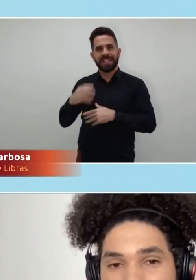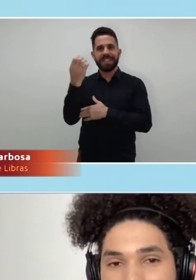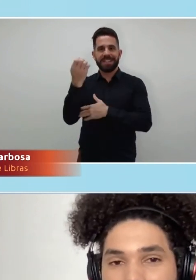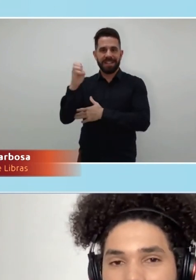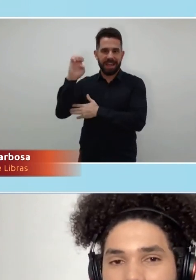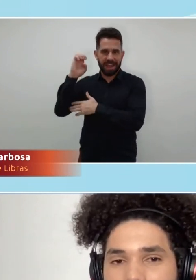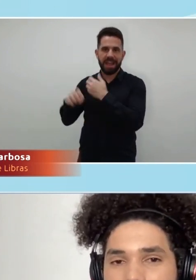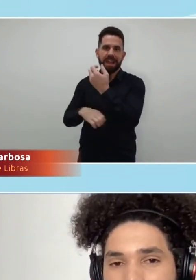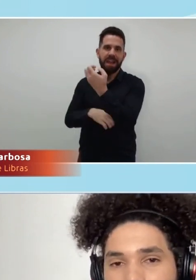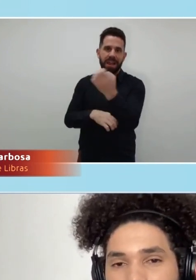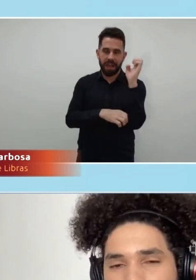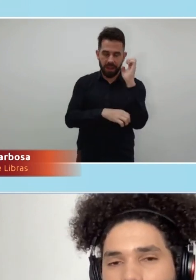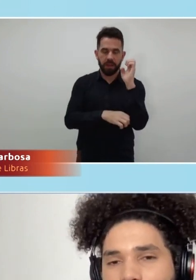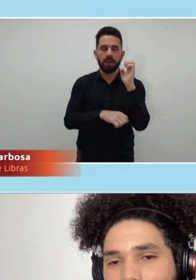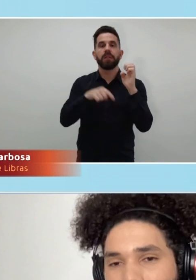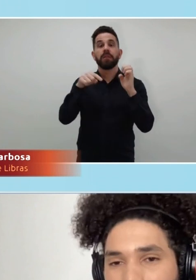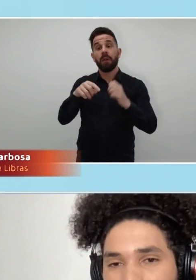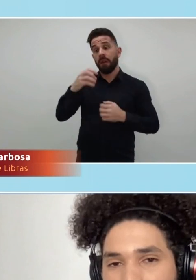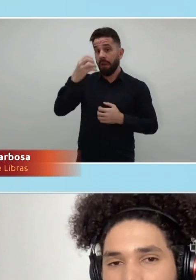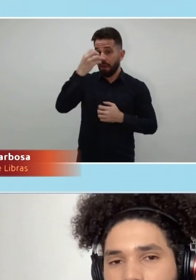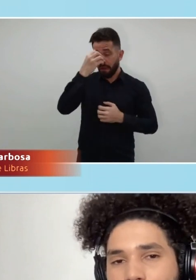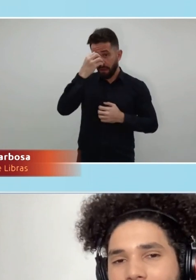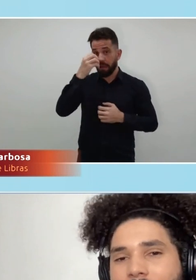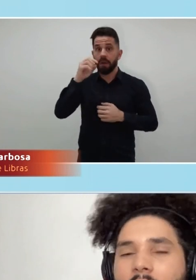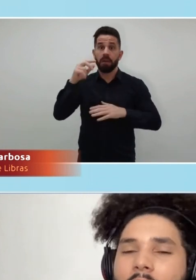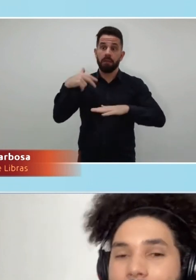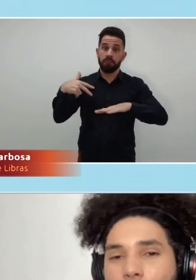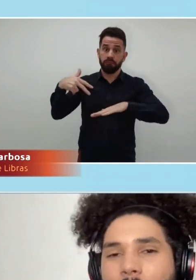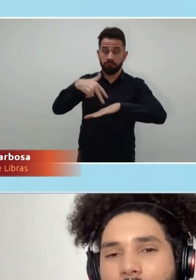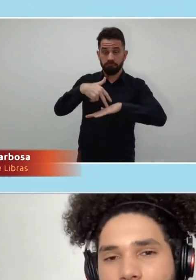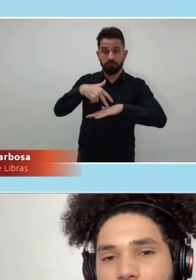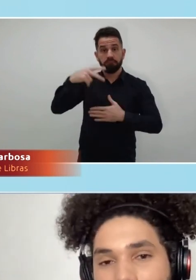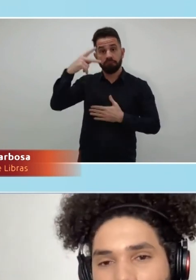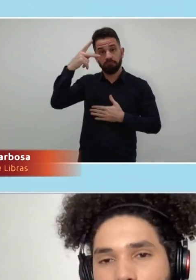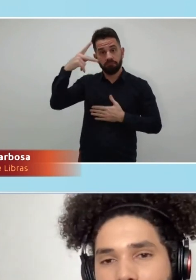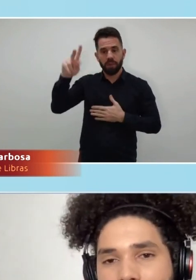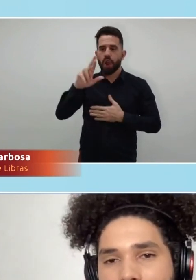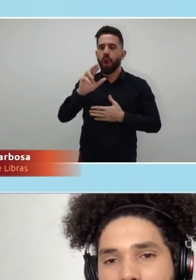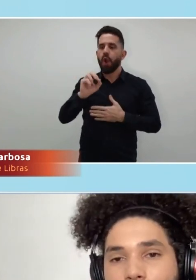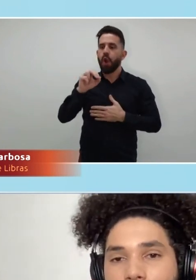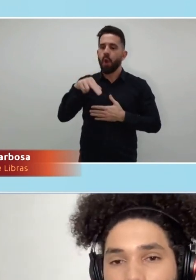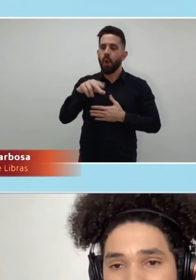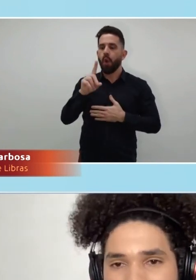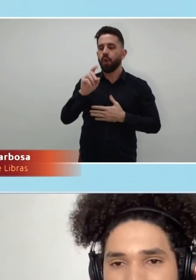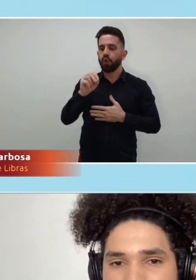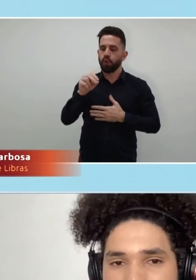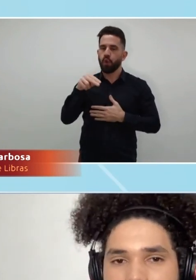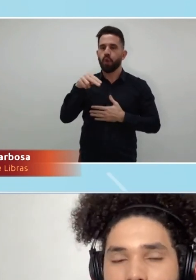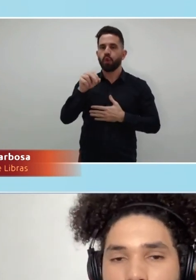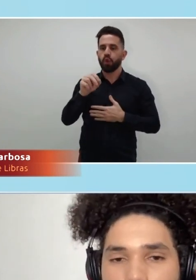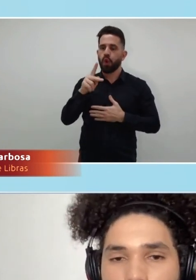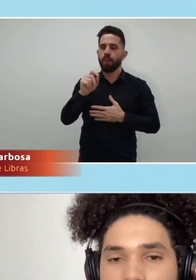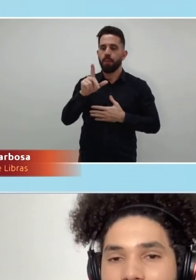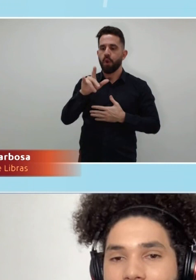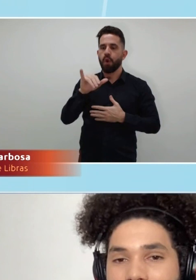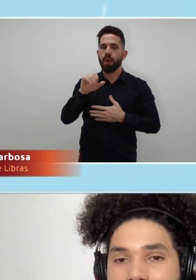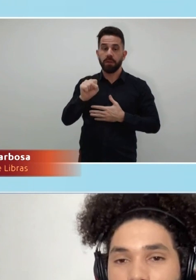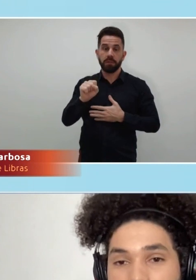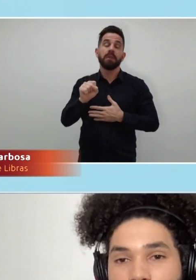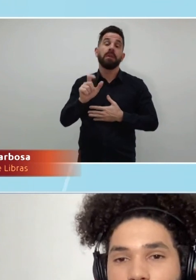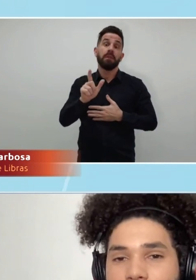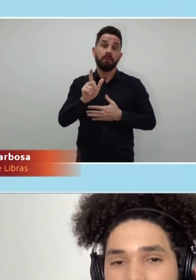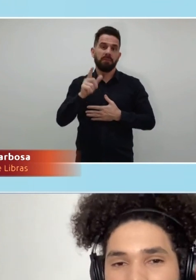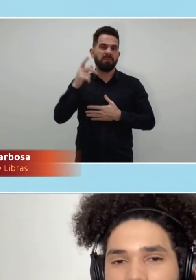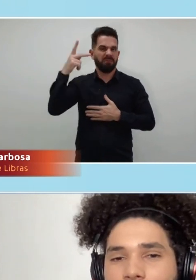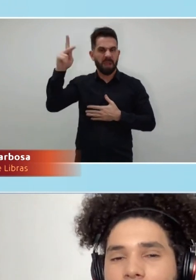Companhia Circense do Rondonópolis, Mato Grosso, mescla a linguagem do palhaço com acrobacias e humor. A